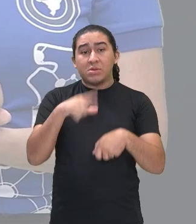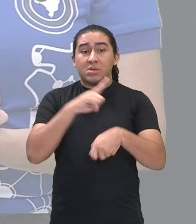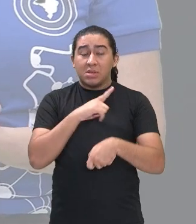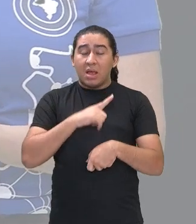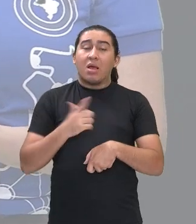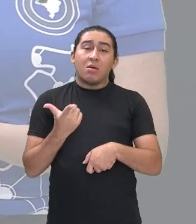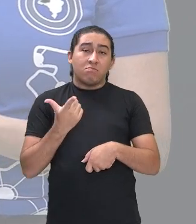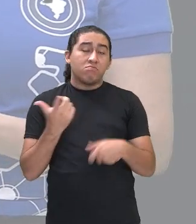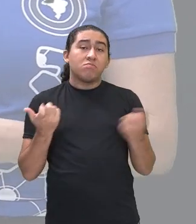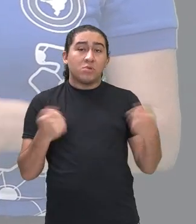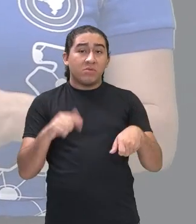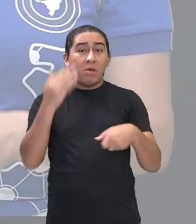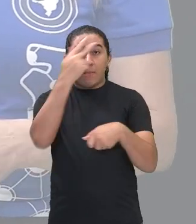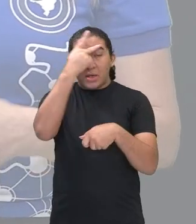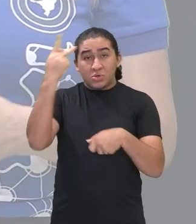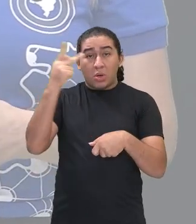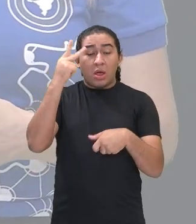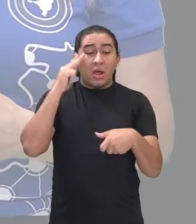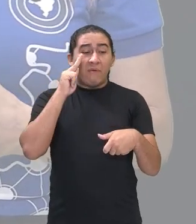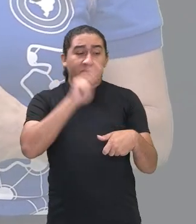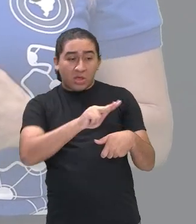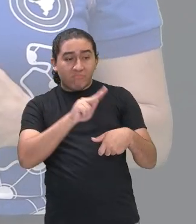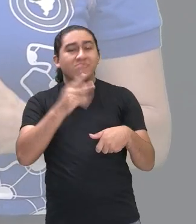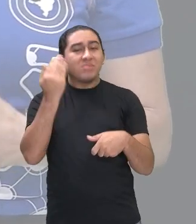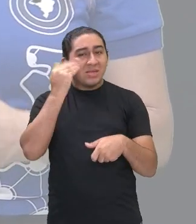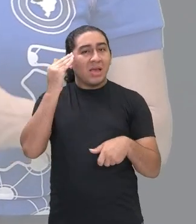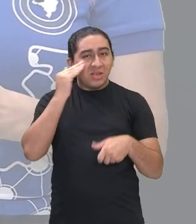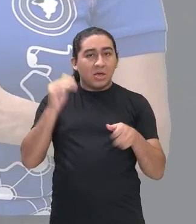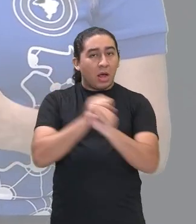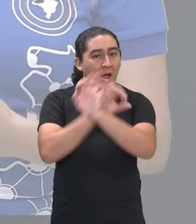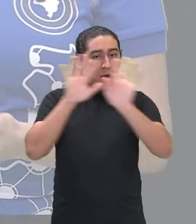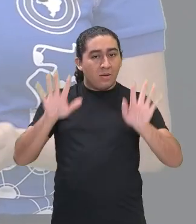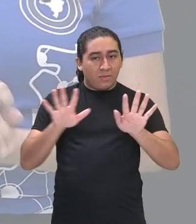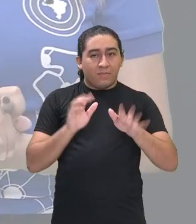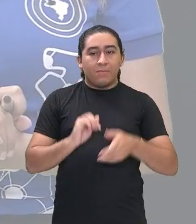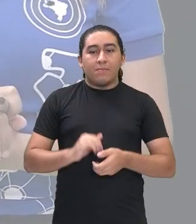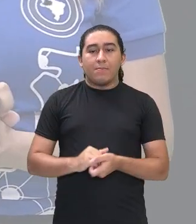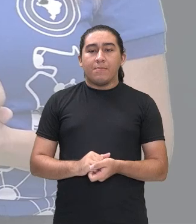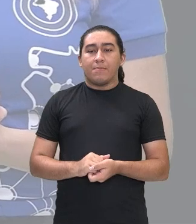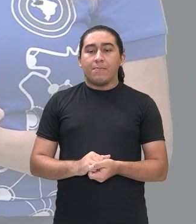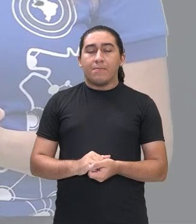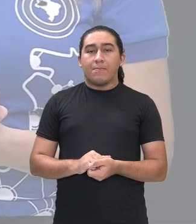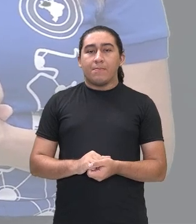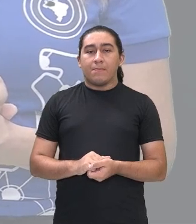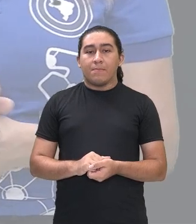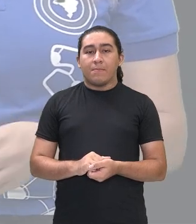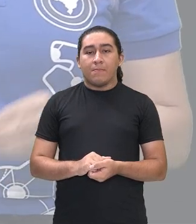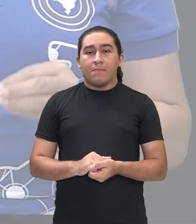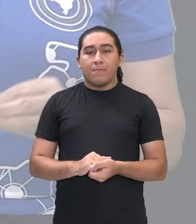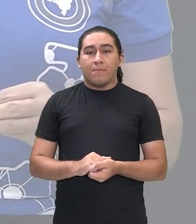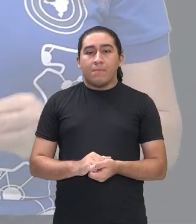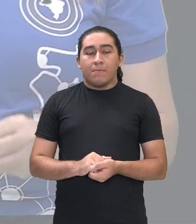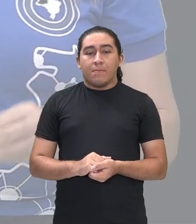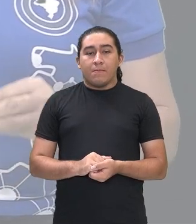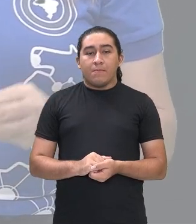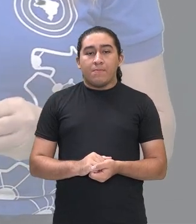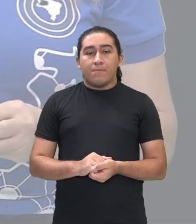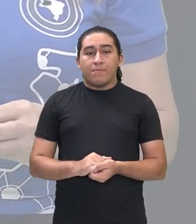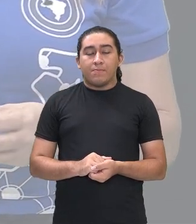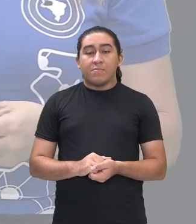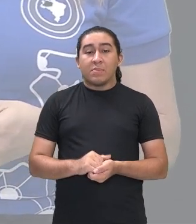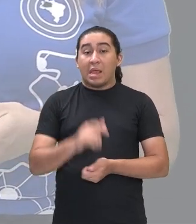mais interessante e talvez até mais simples, para que a pessoa entenda com facilidade. Aqui nós temos